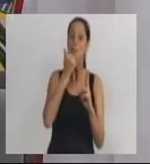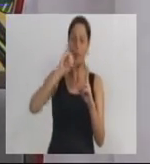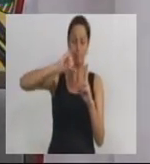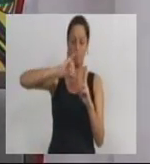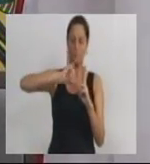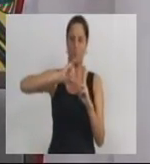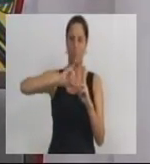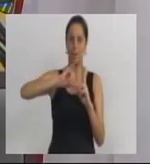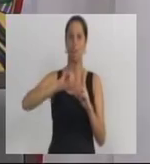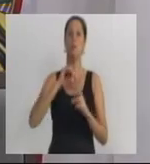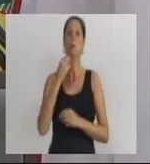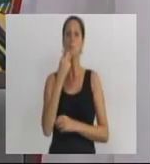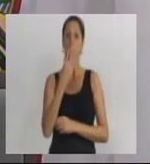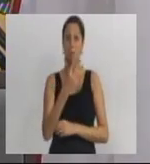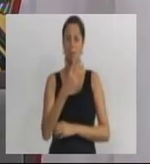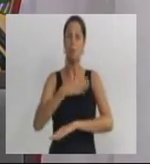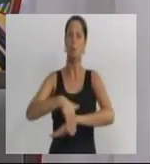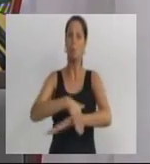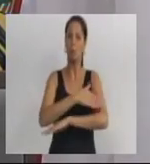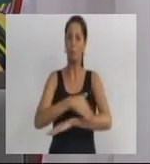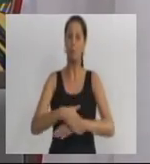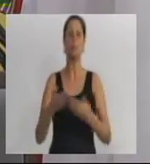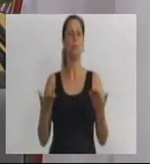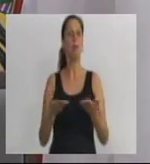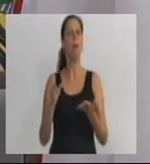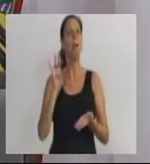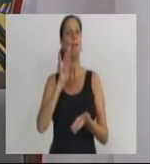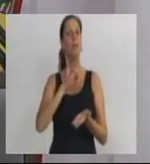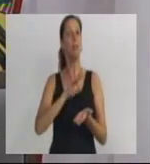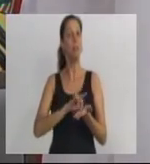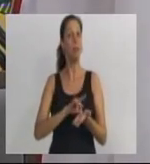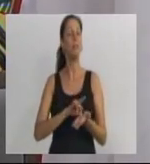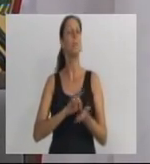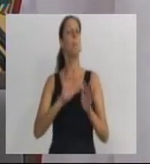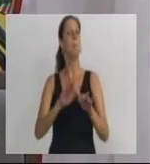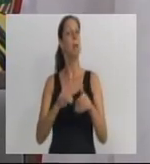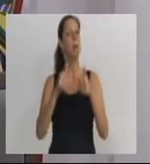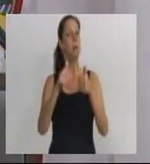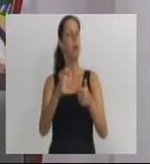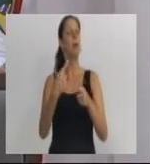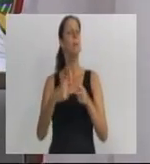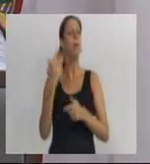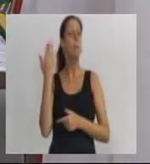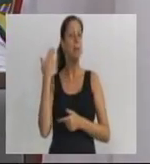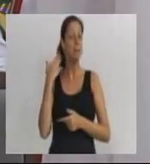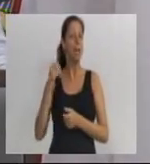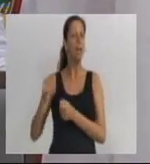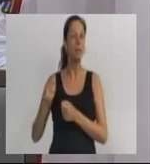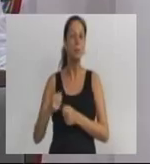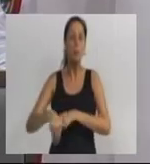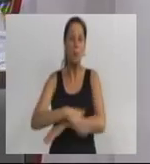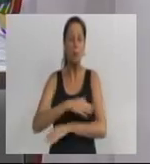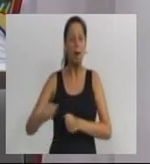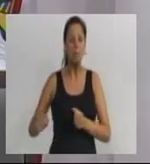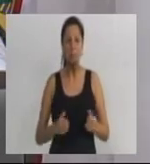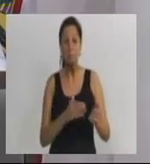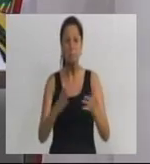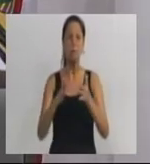horários, três ruas que estão saindo da poeira, qualidade de vida, chegando na casa do nosso